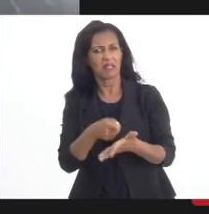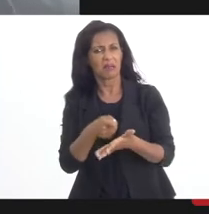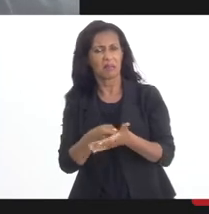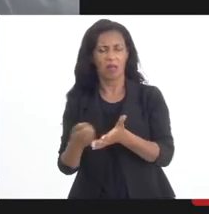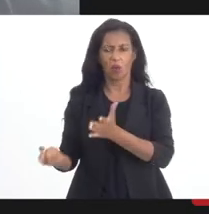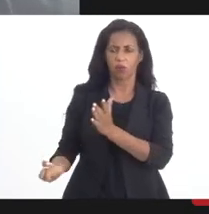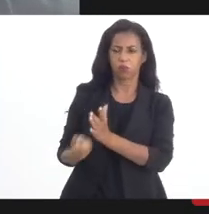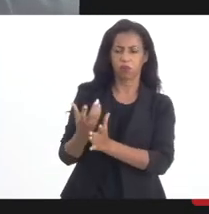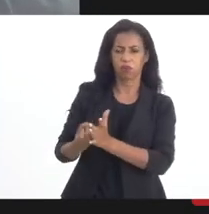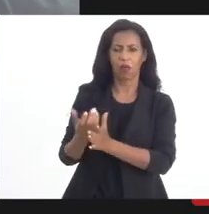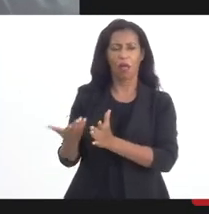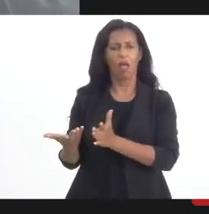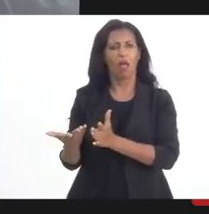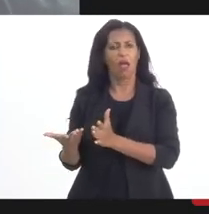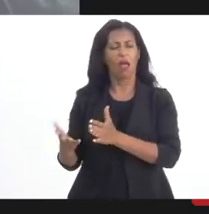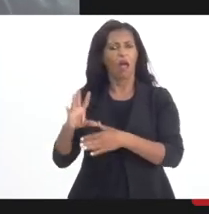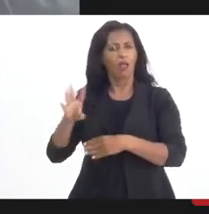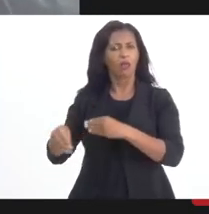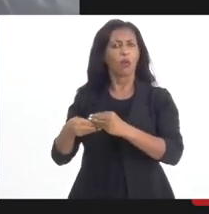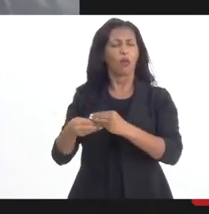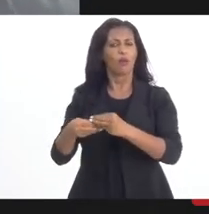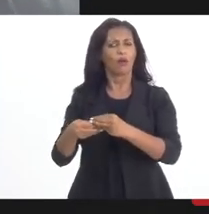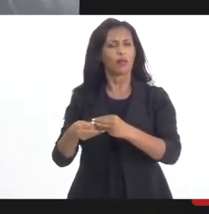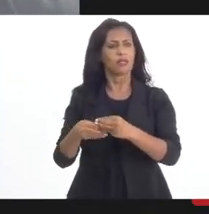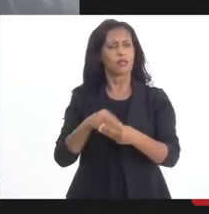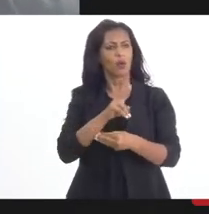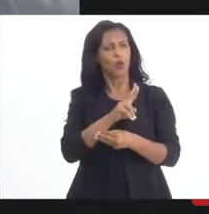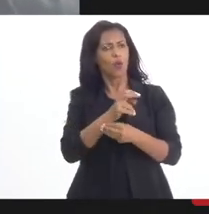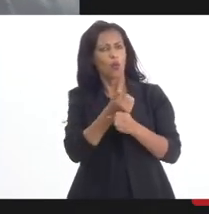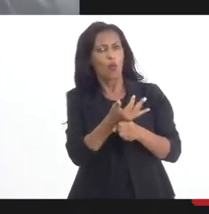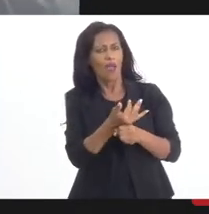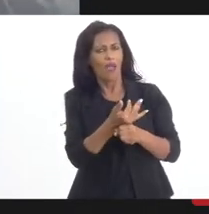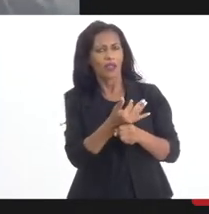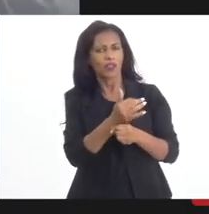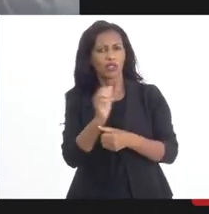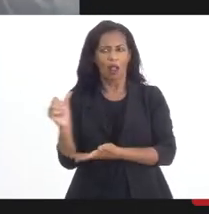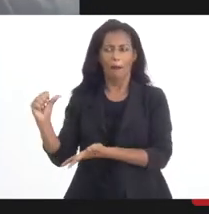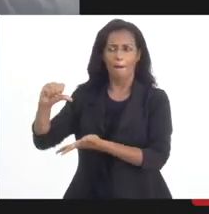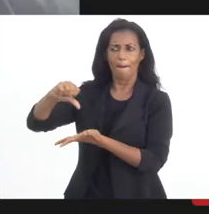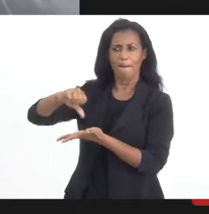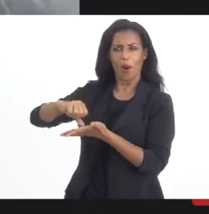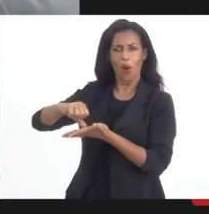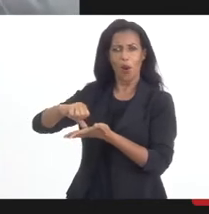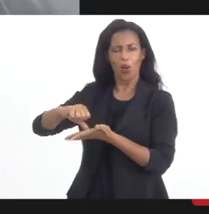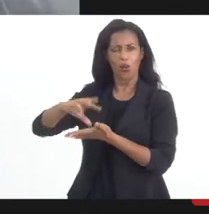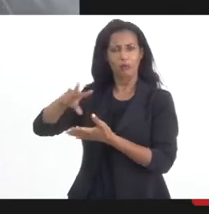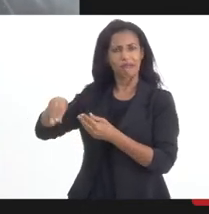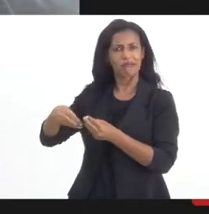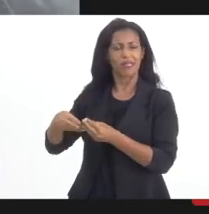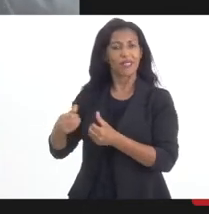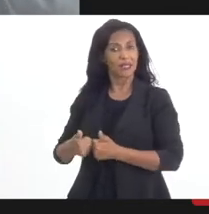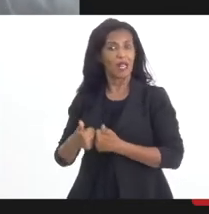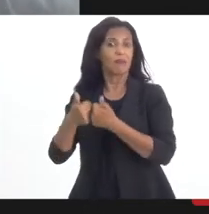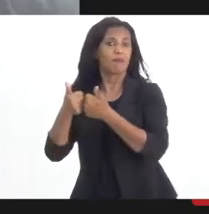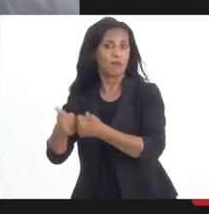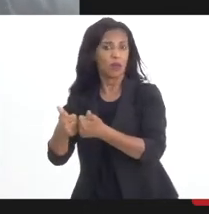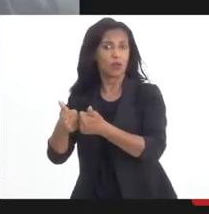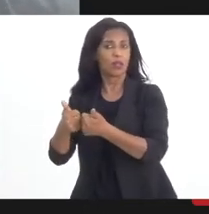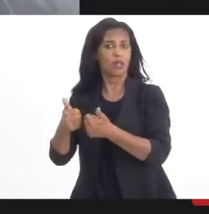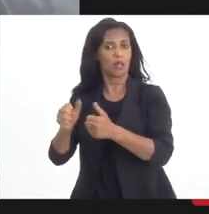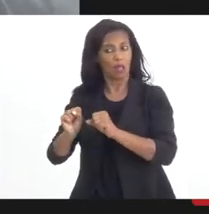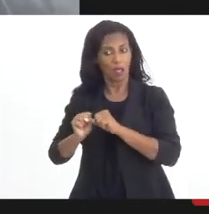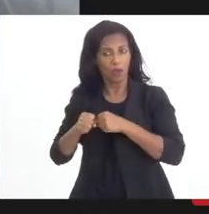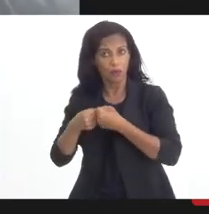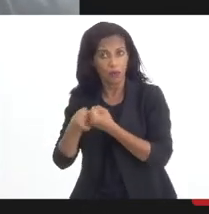promove a incorporação da UESO pela UERJ consolida a universidade e traz melhorias para a Zona Oeste,